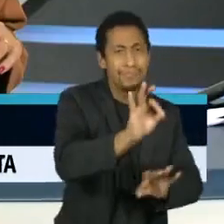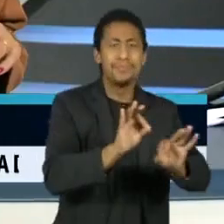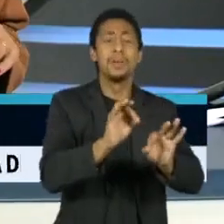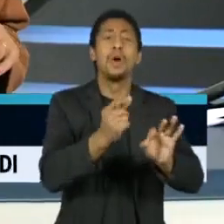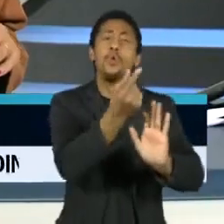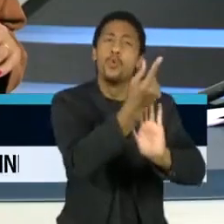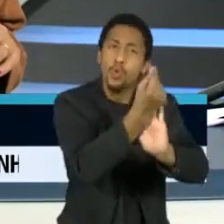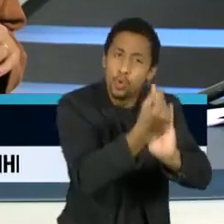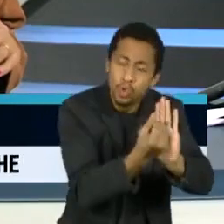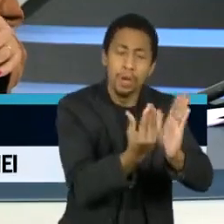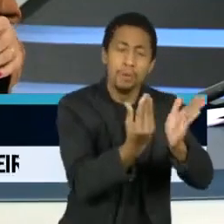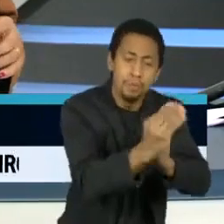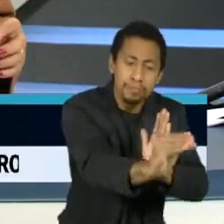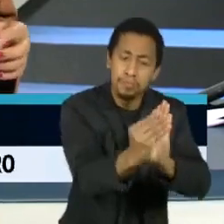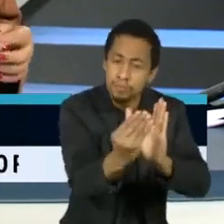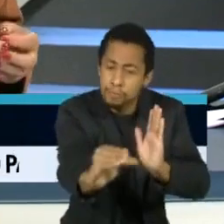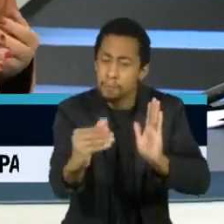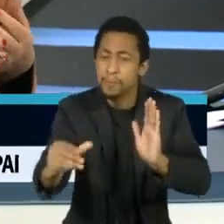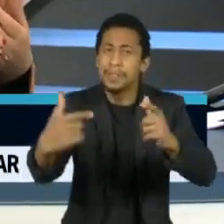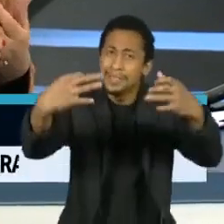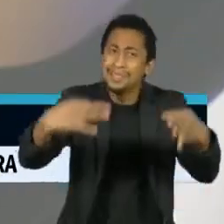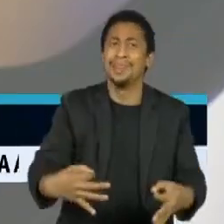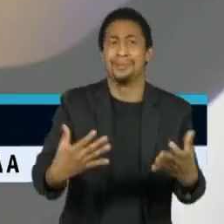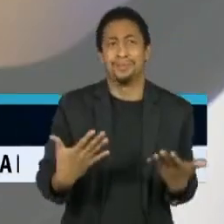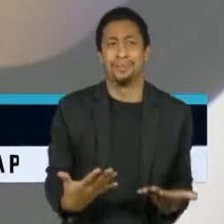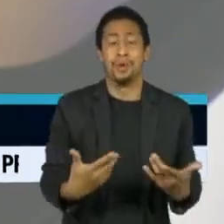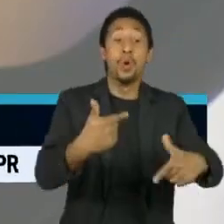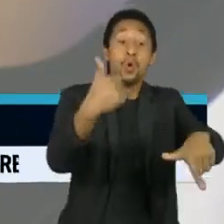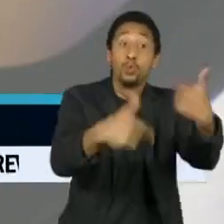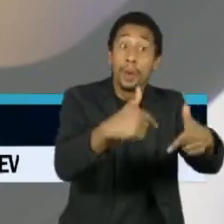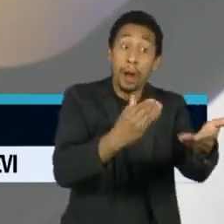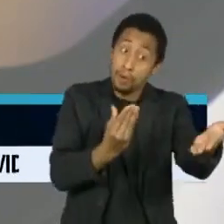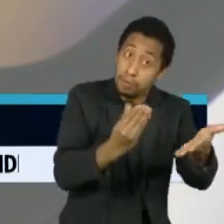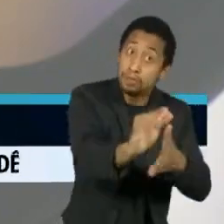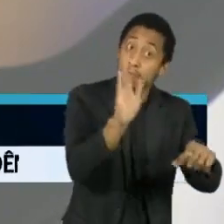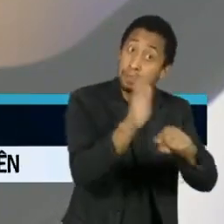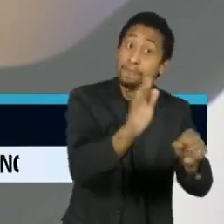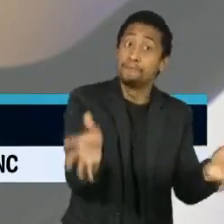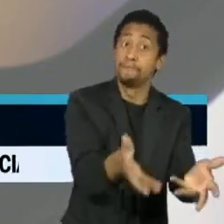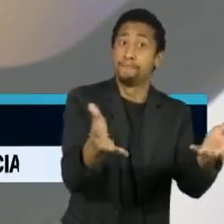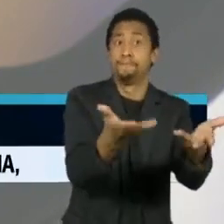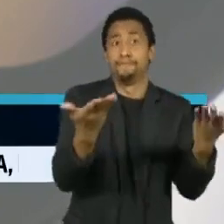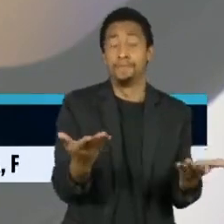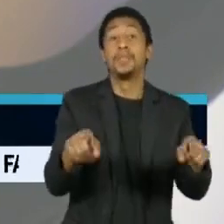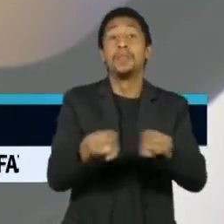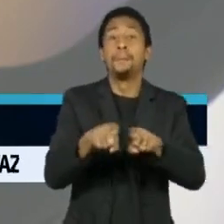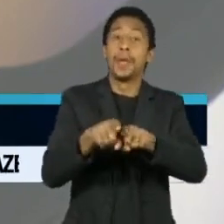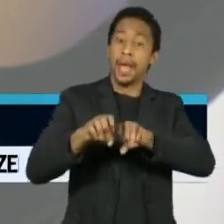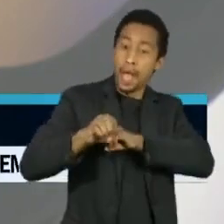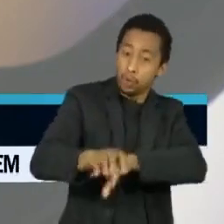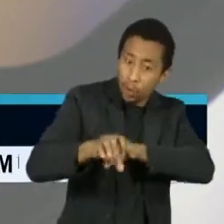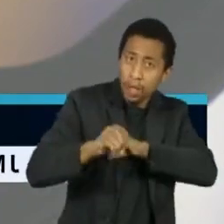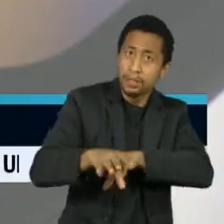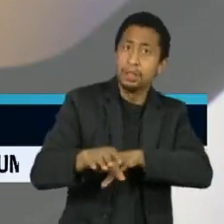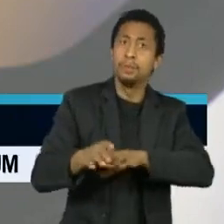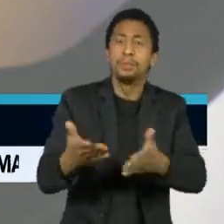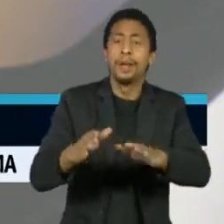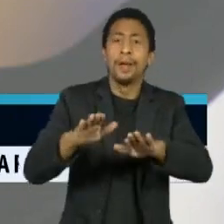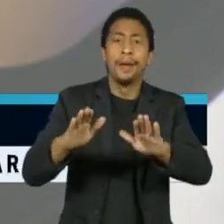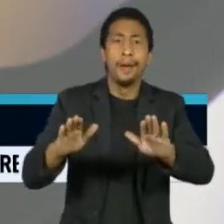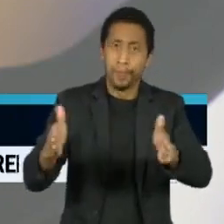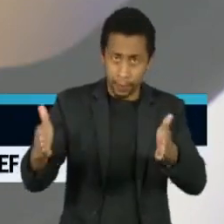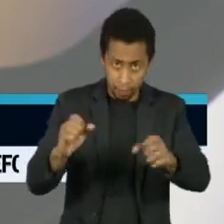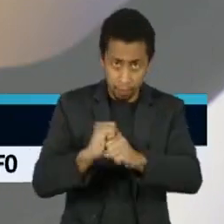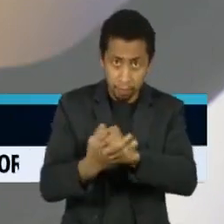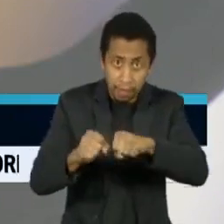é mais prioritário por exemplo geração de empregos a recuperação de educação pessoalmente das crianças que ficaram nesse tempo da pandemia